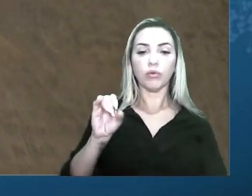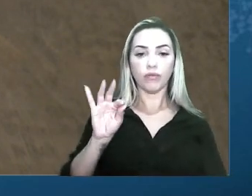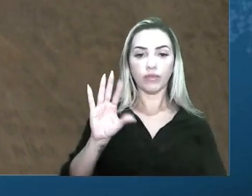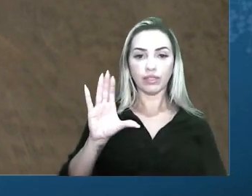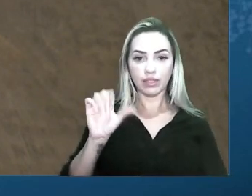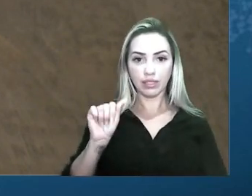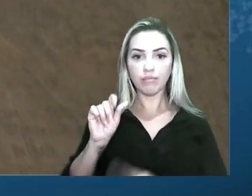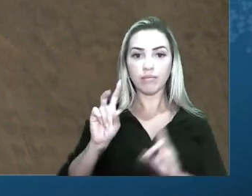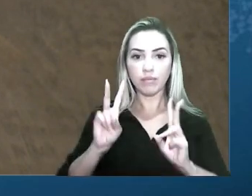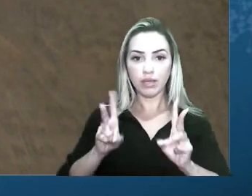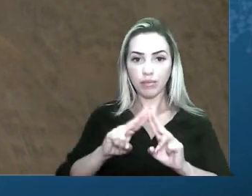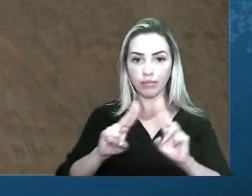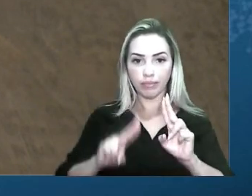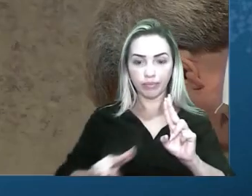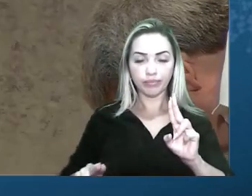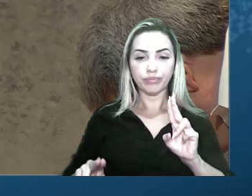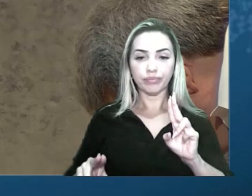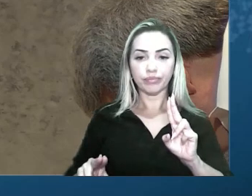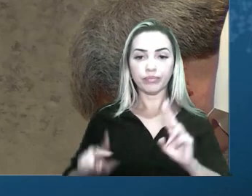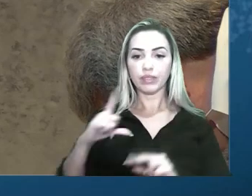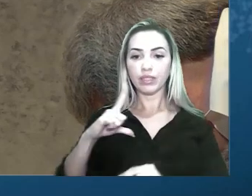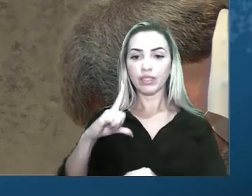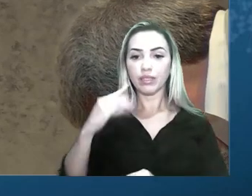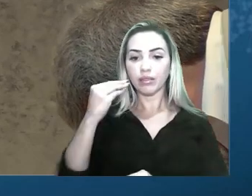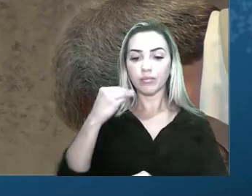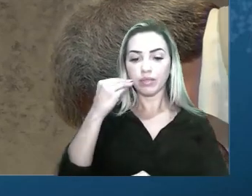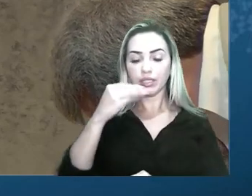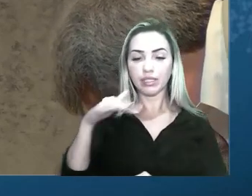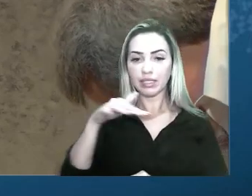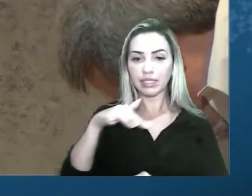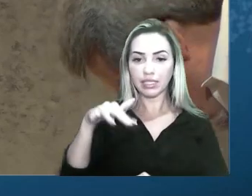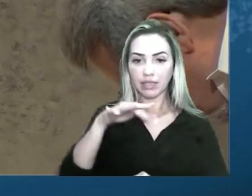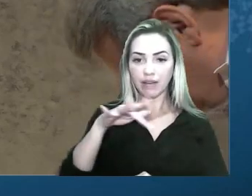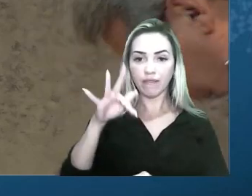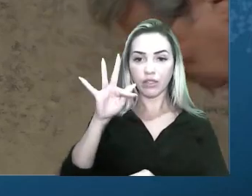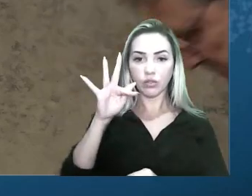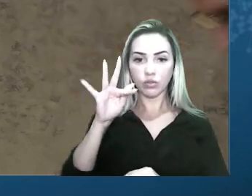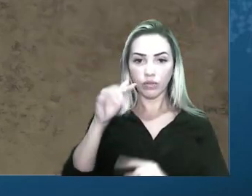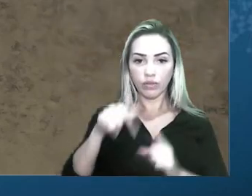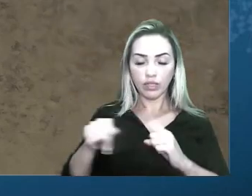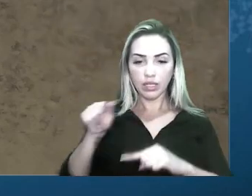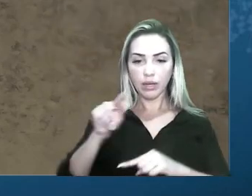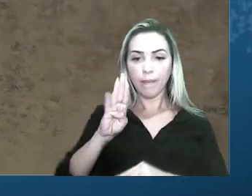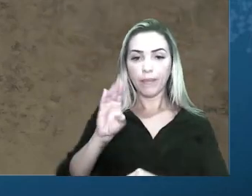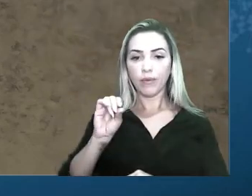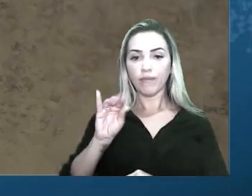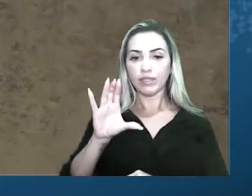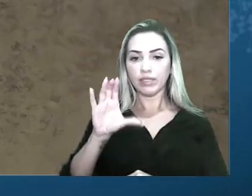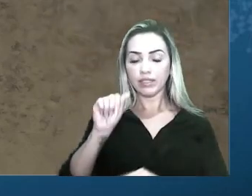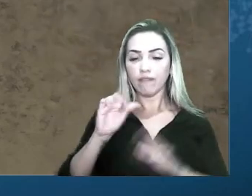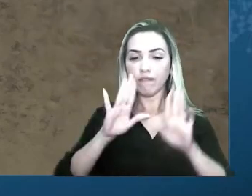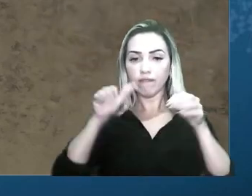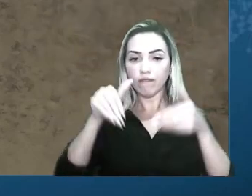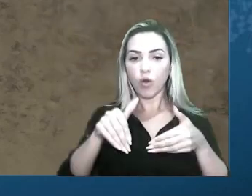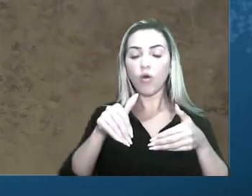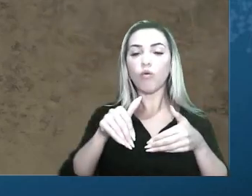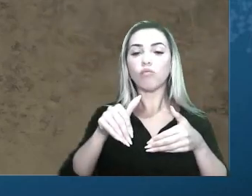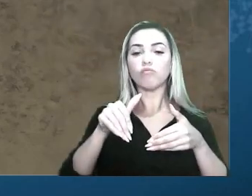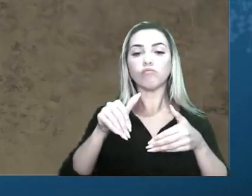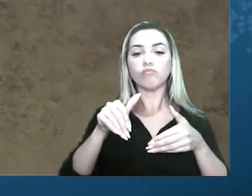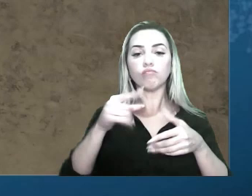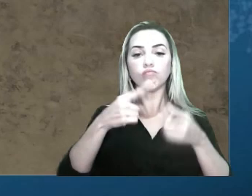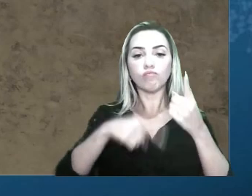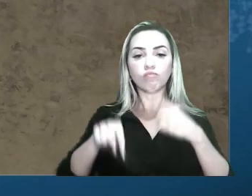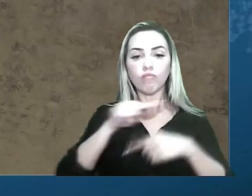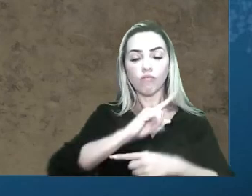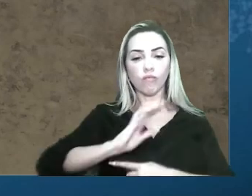mesma universidade. Tem experiência na área de Fisiologia e Biofísica, com ênfase em Fisiologia